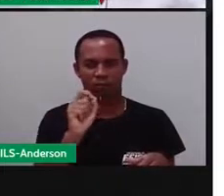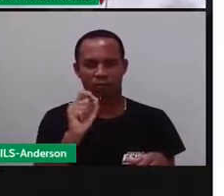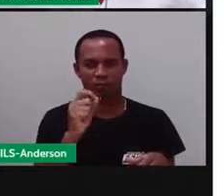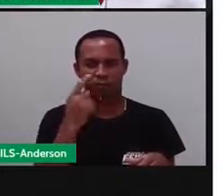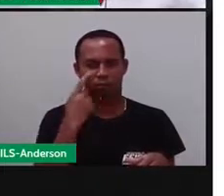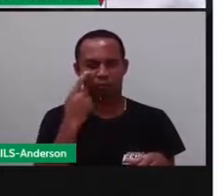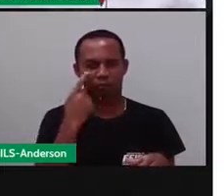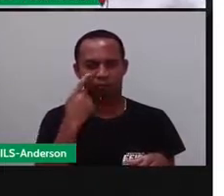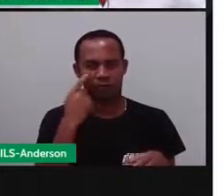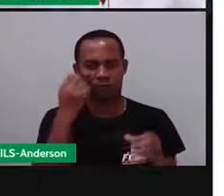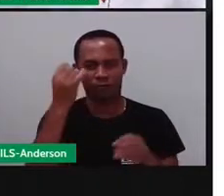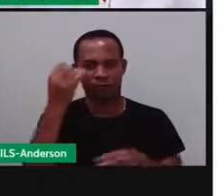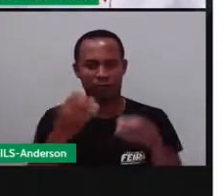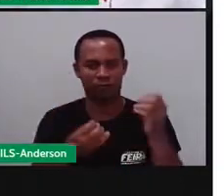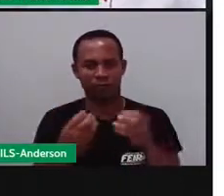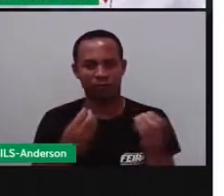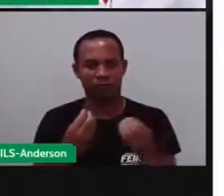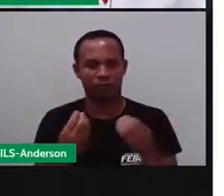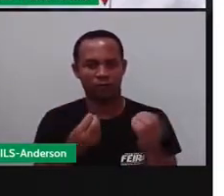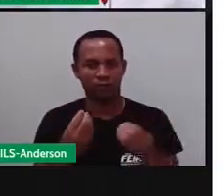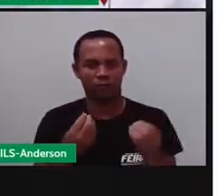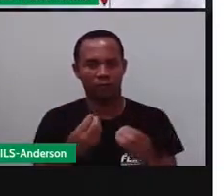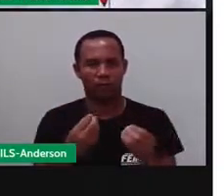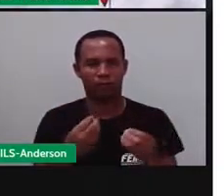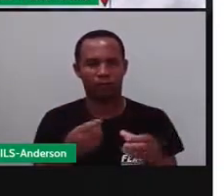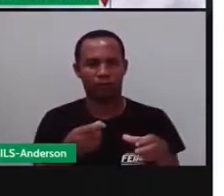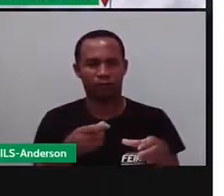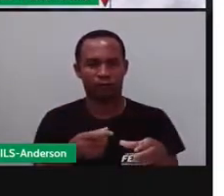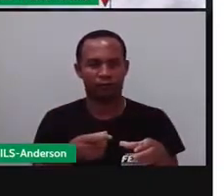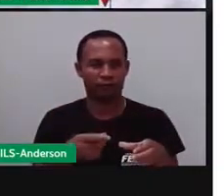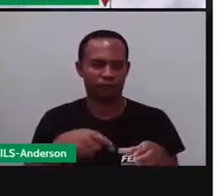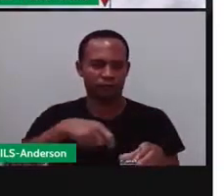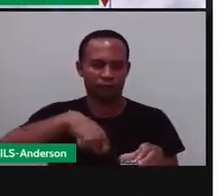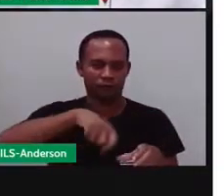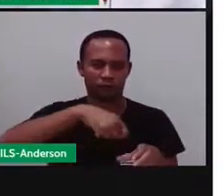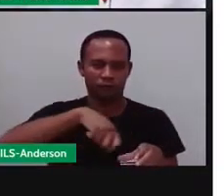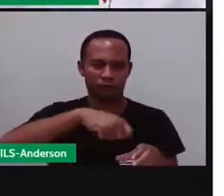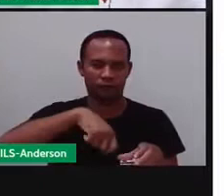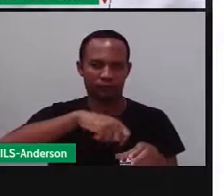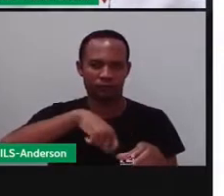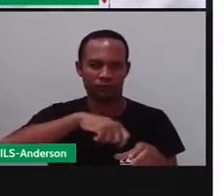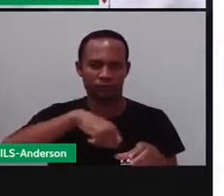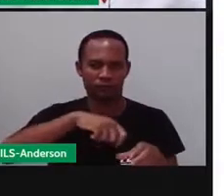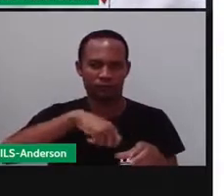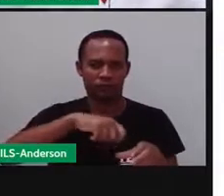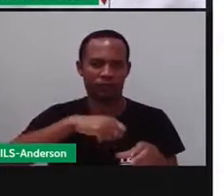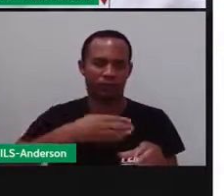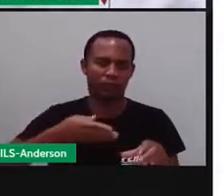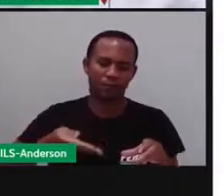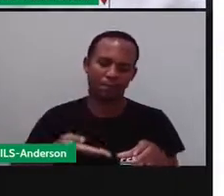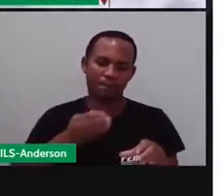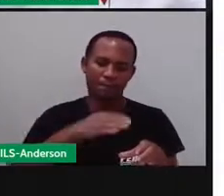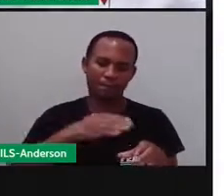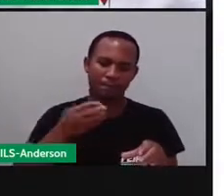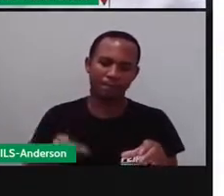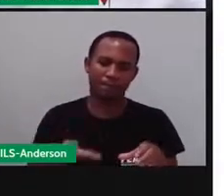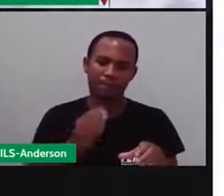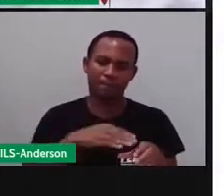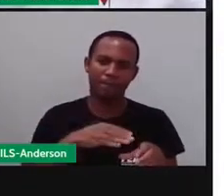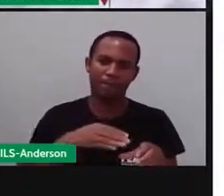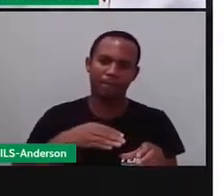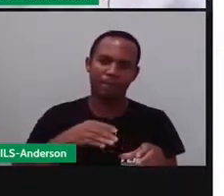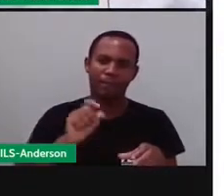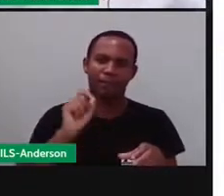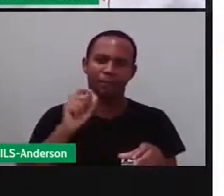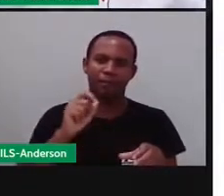prova é falar sobre isso aqui, né? De xícaras de chá de margarina Adeline. E esses 3 quartos aí, a gente pode substituir por